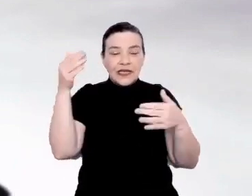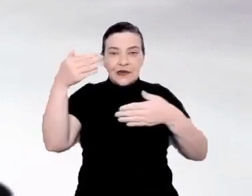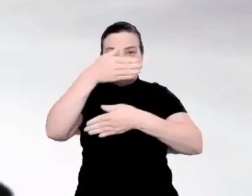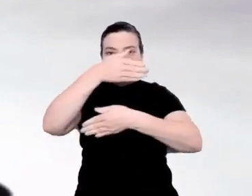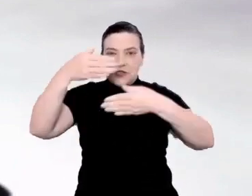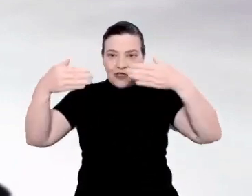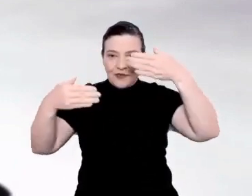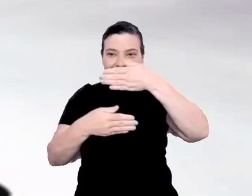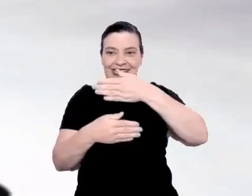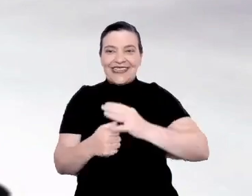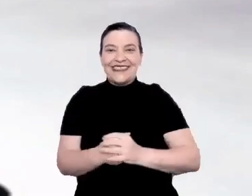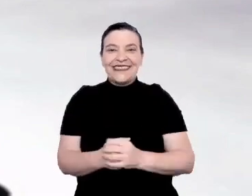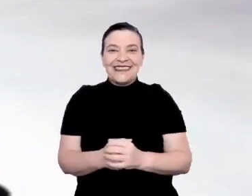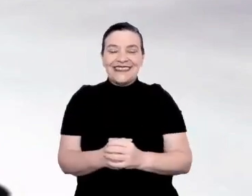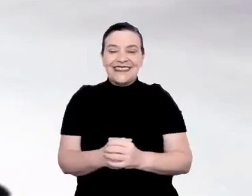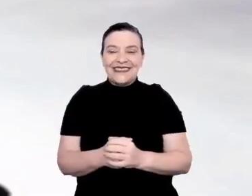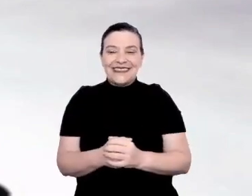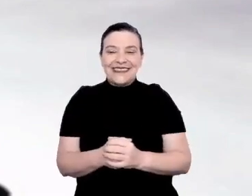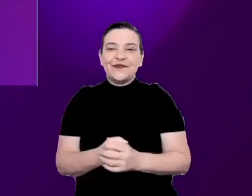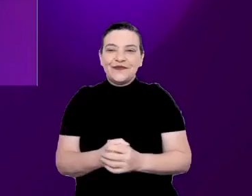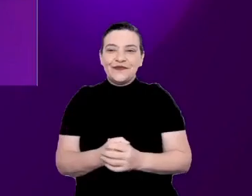aqui.